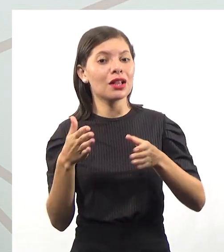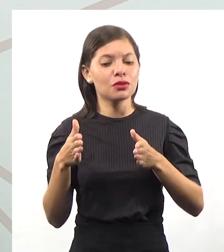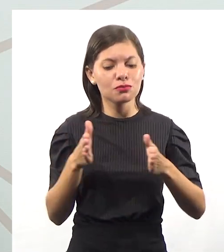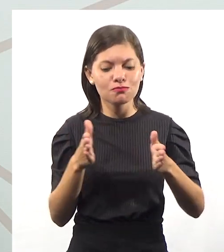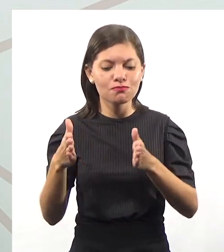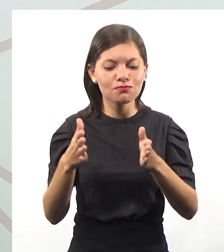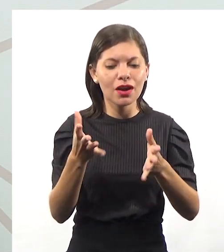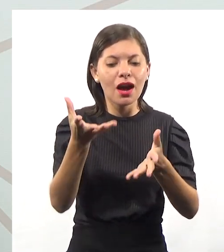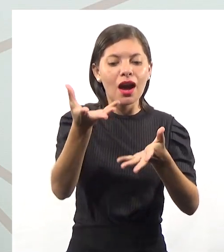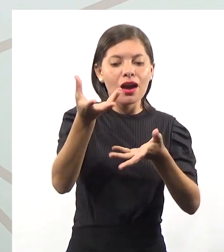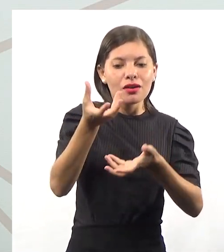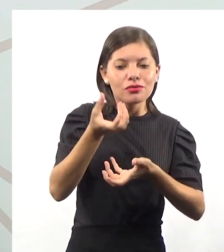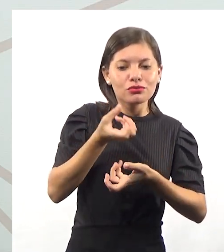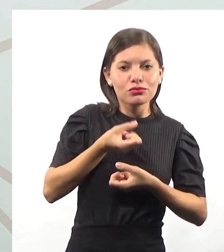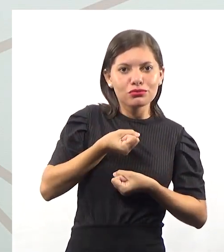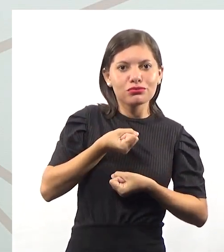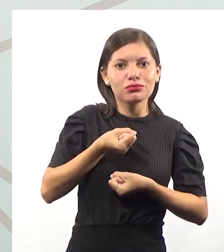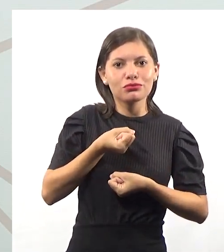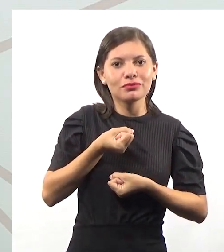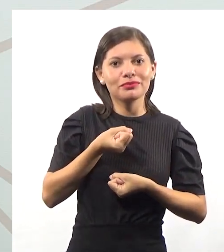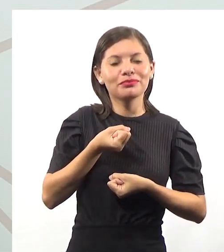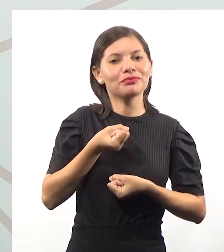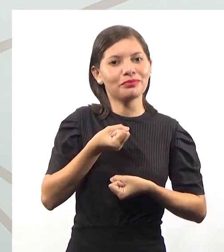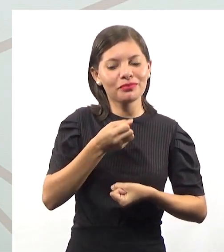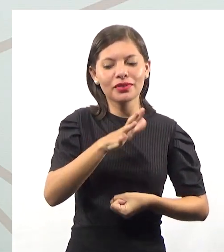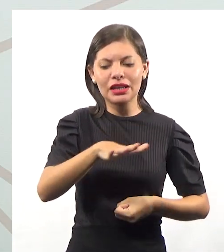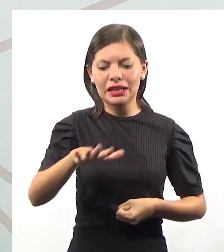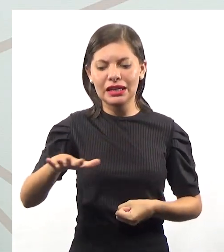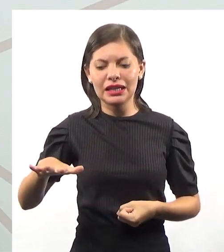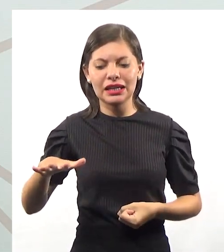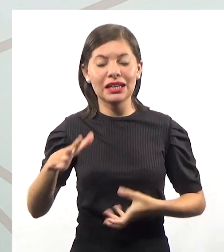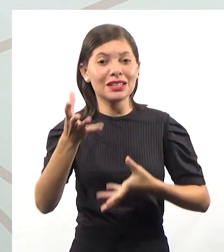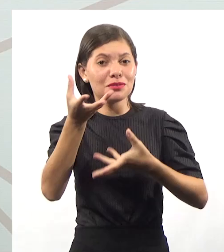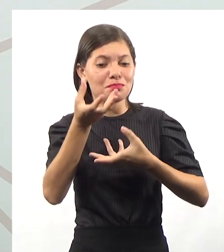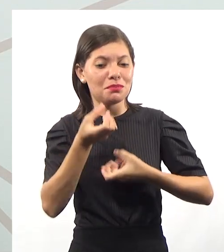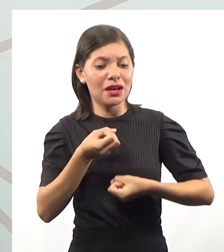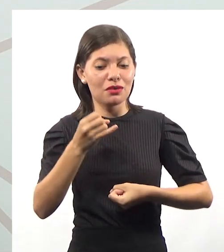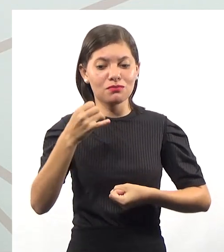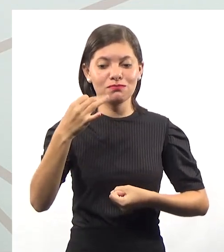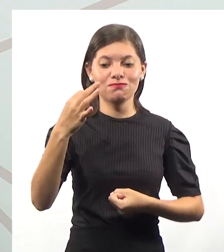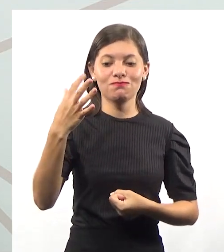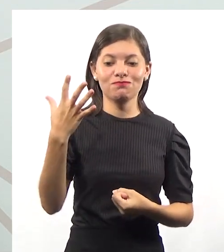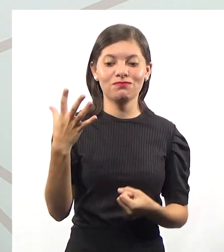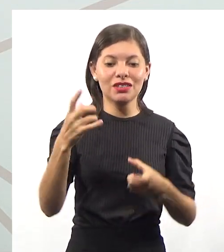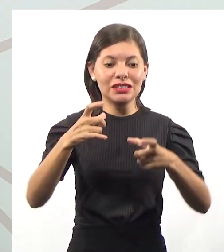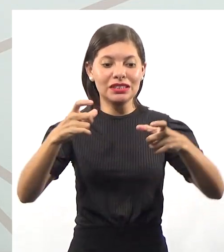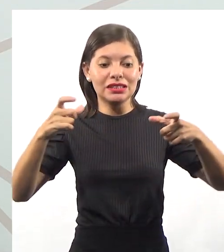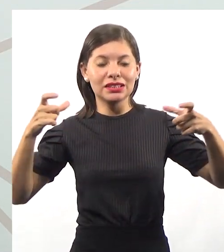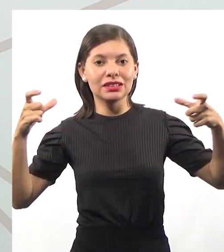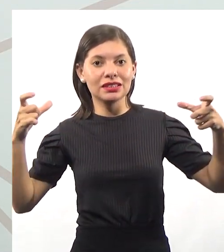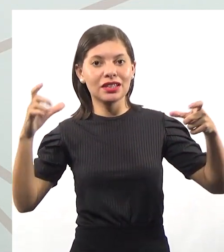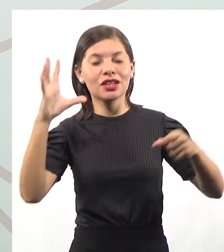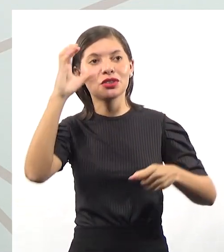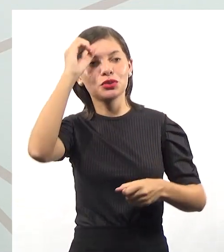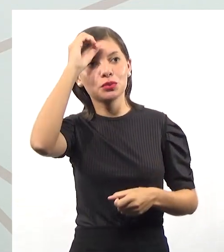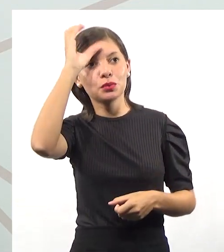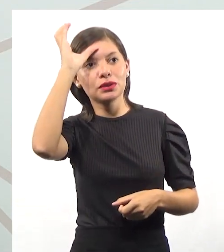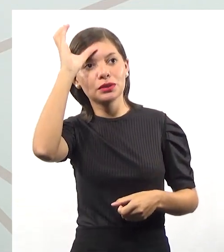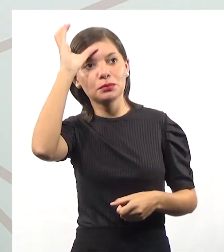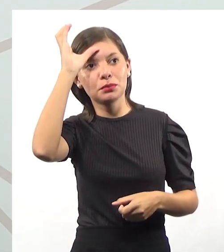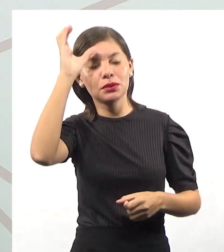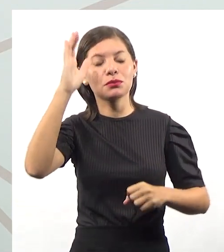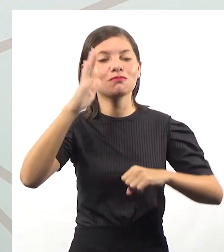uma esponjinha, que ela absorve uma quantidade imensurável de conhecimentos. Ela